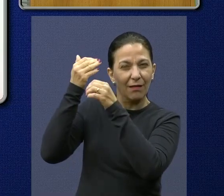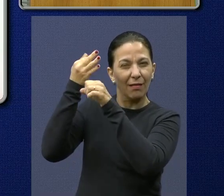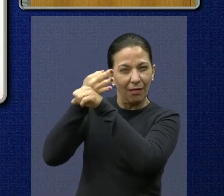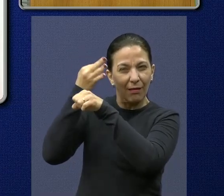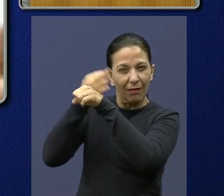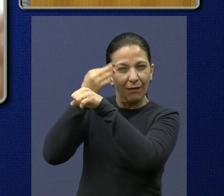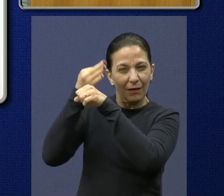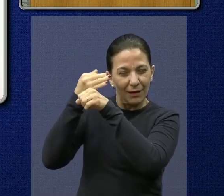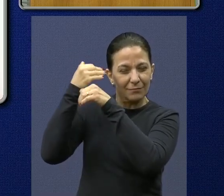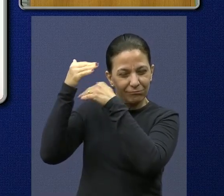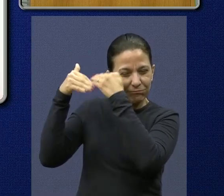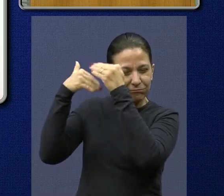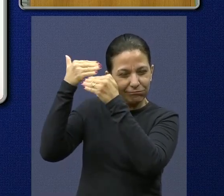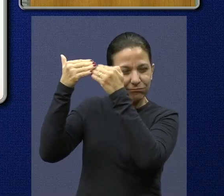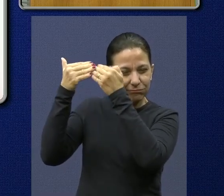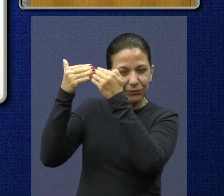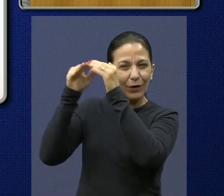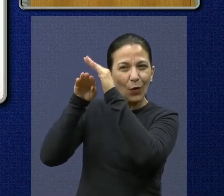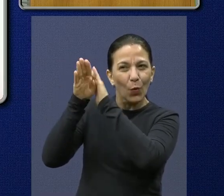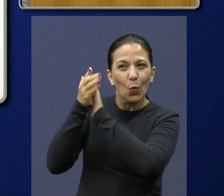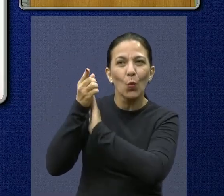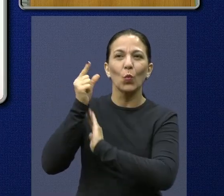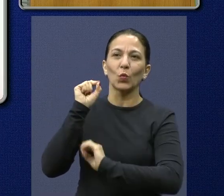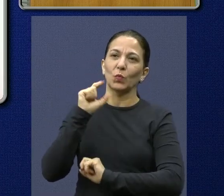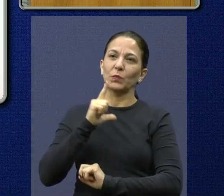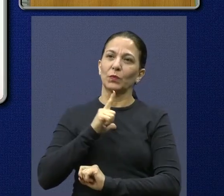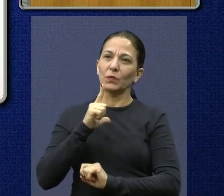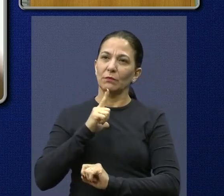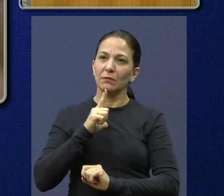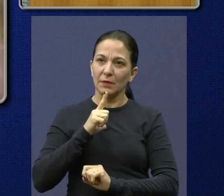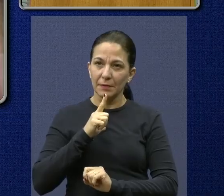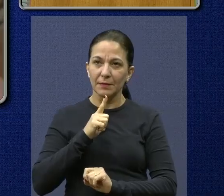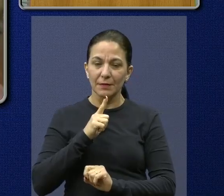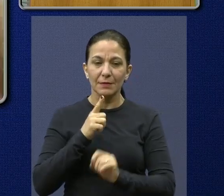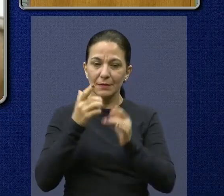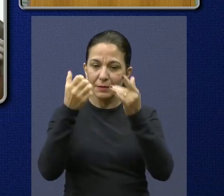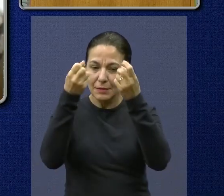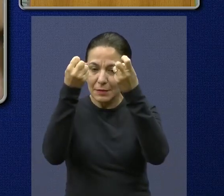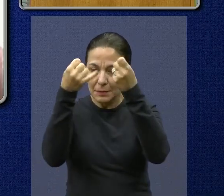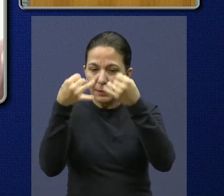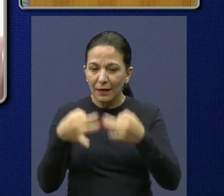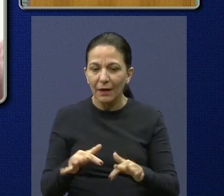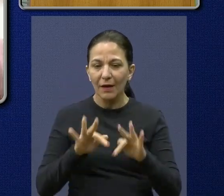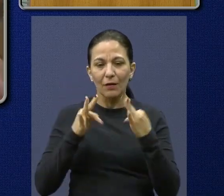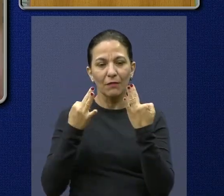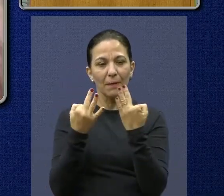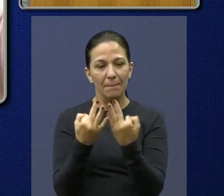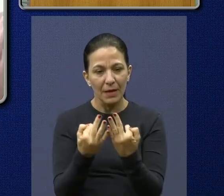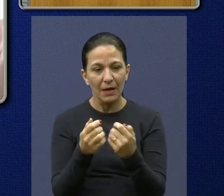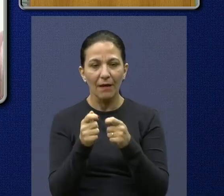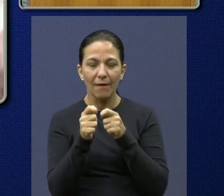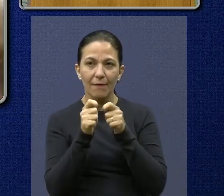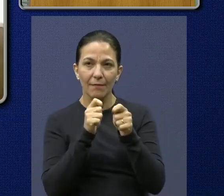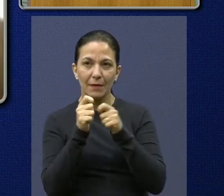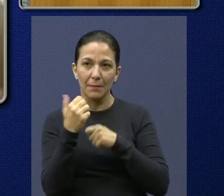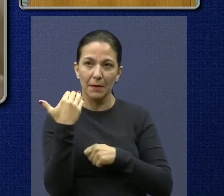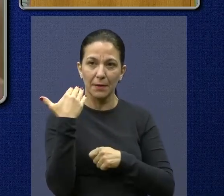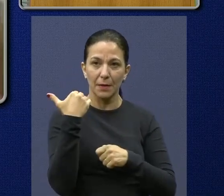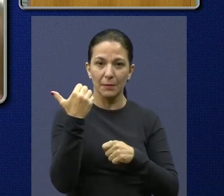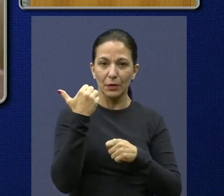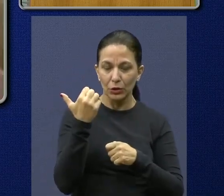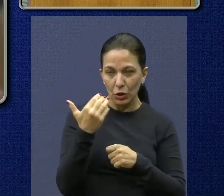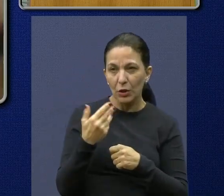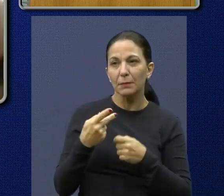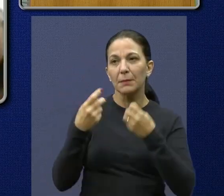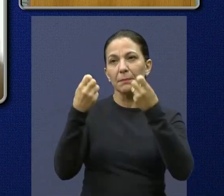gente tenta da maneira que a gente consegue explicar para as famílias, quando a gente dá entrevistas aí, eu quando sou chamado para as